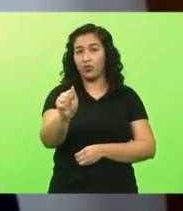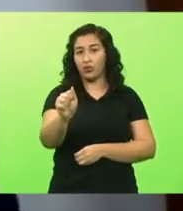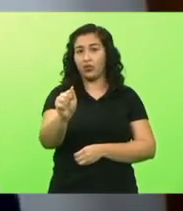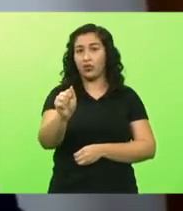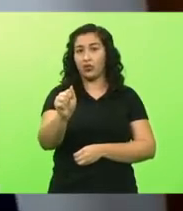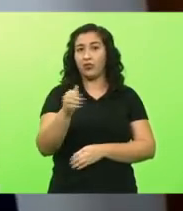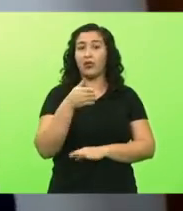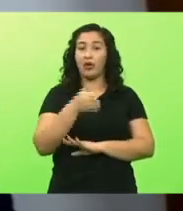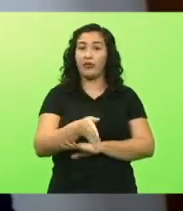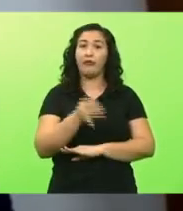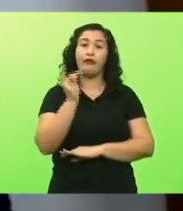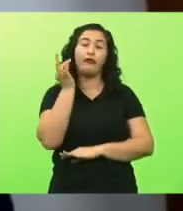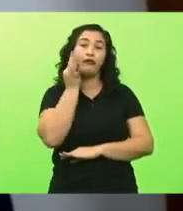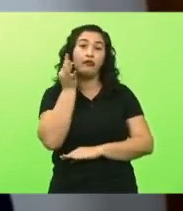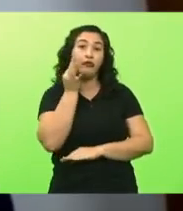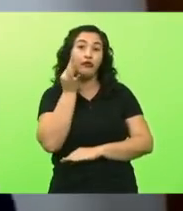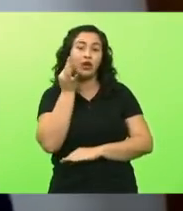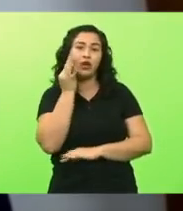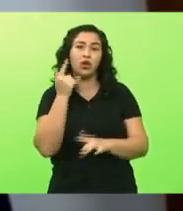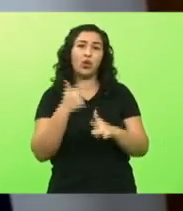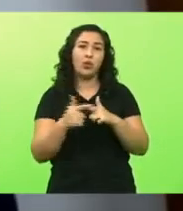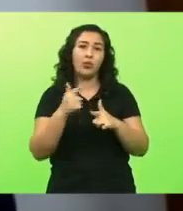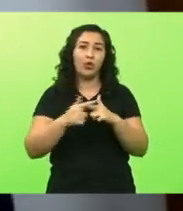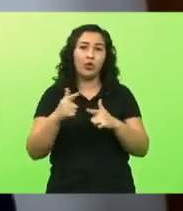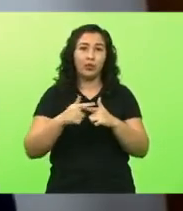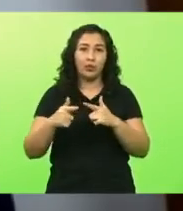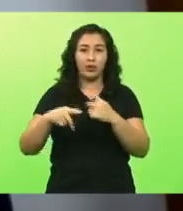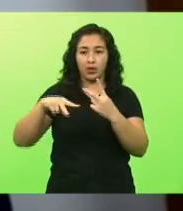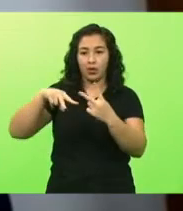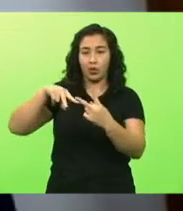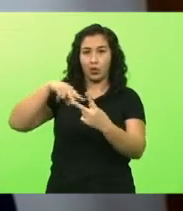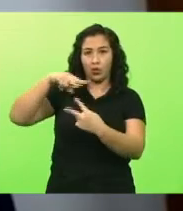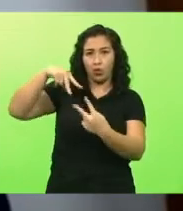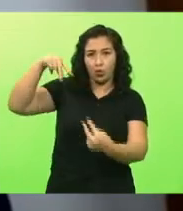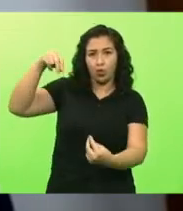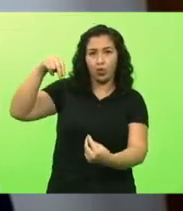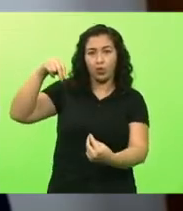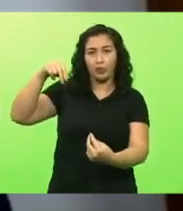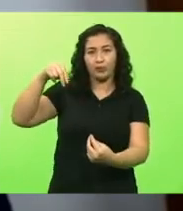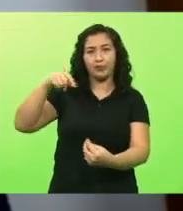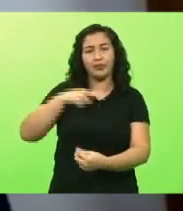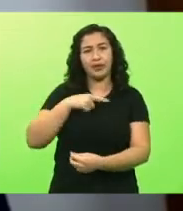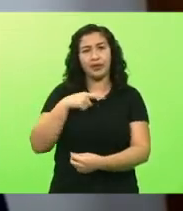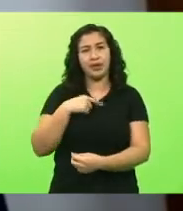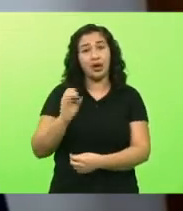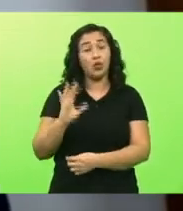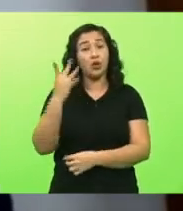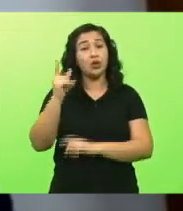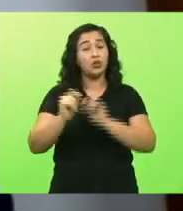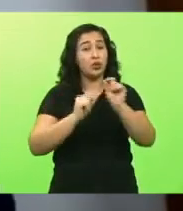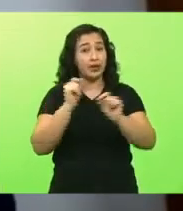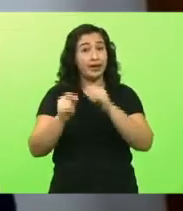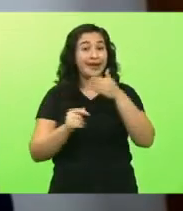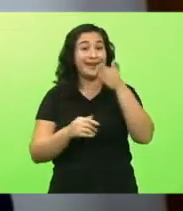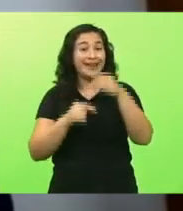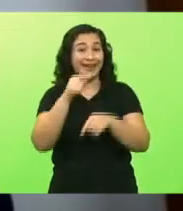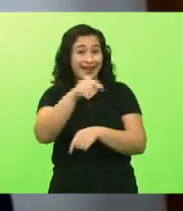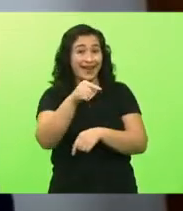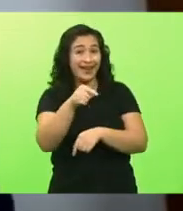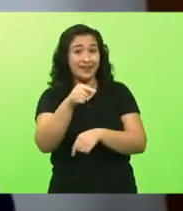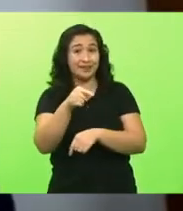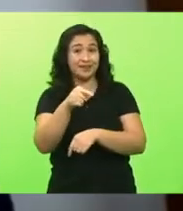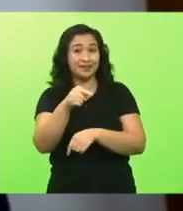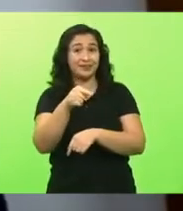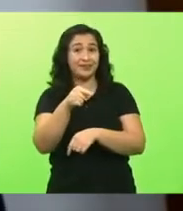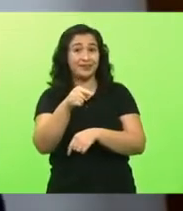Krellin, do problema do ciclone. Acontece que esse canto do estado é o canto onde